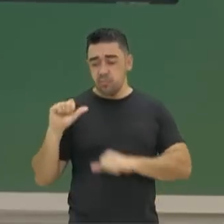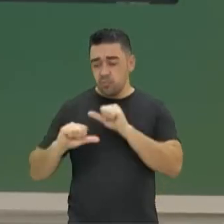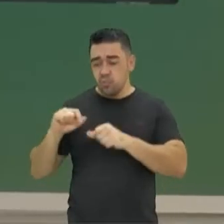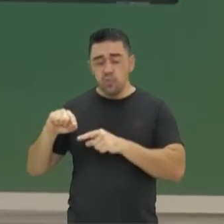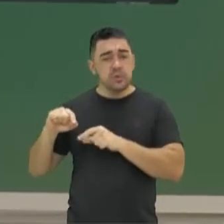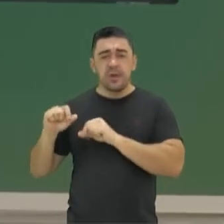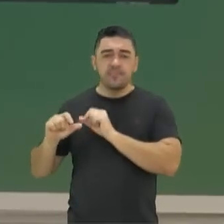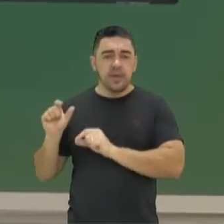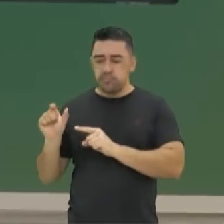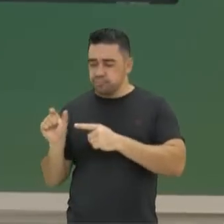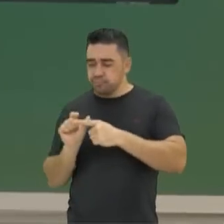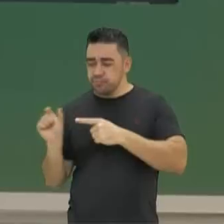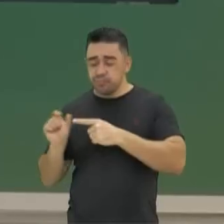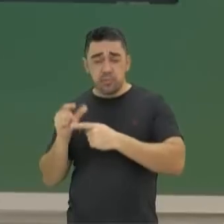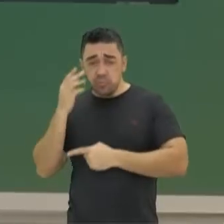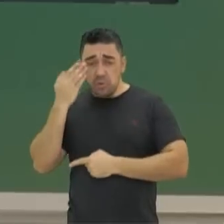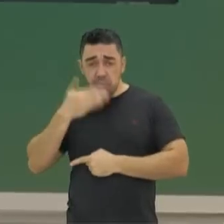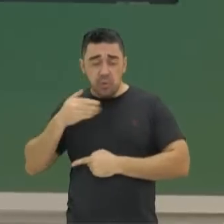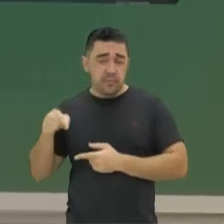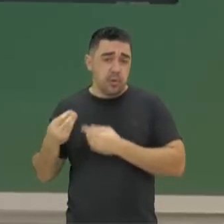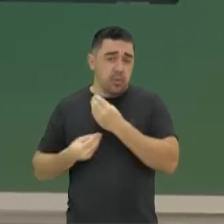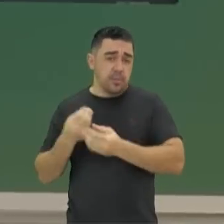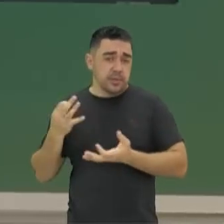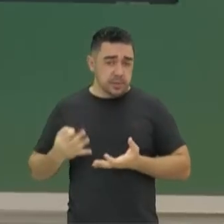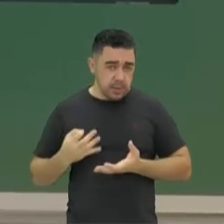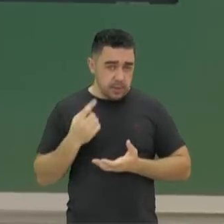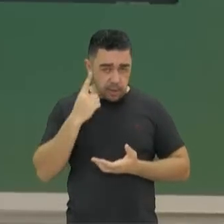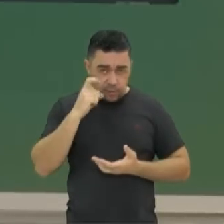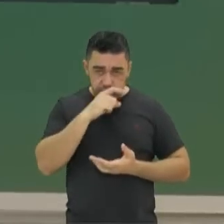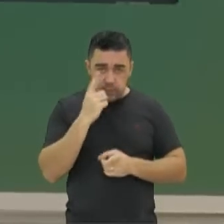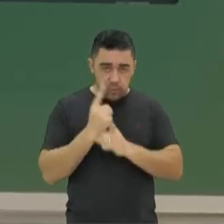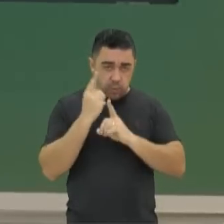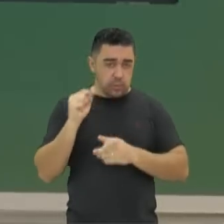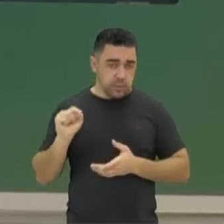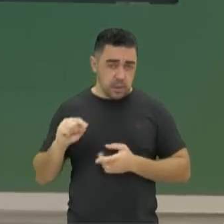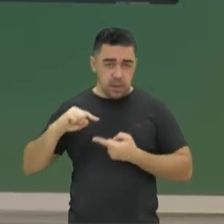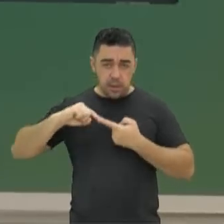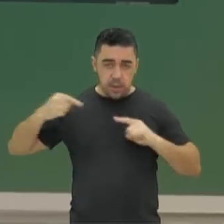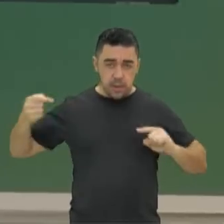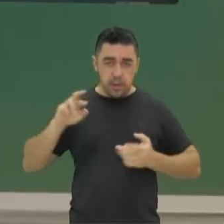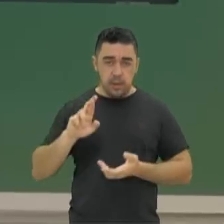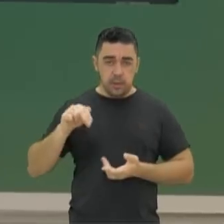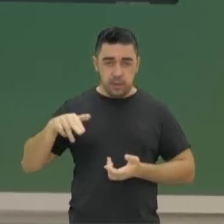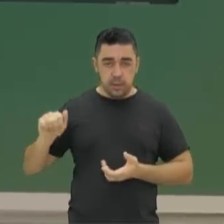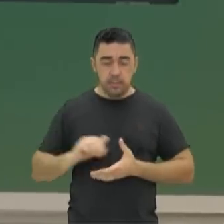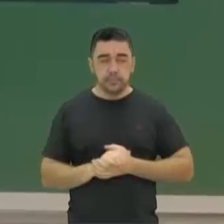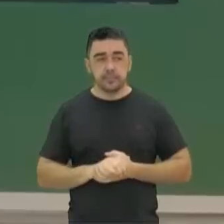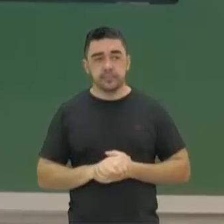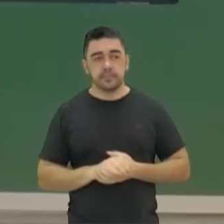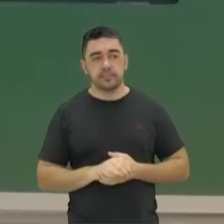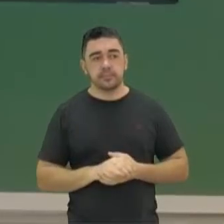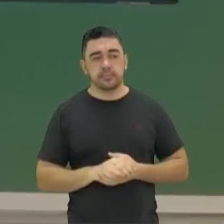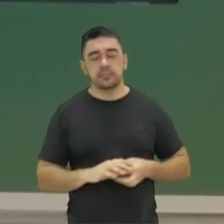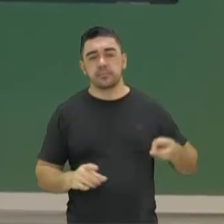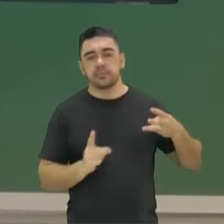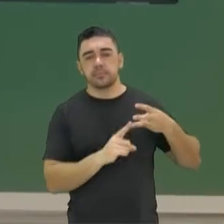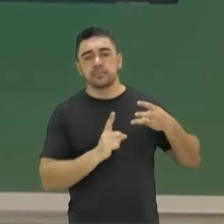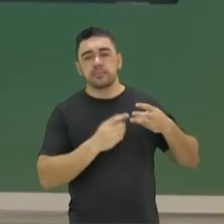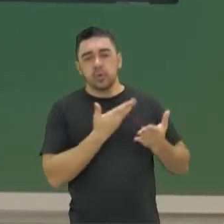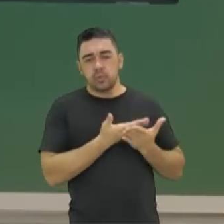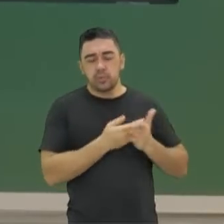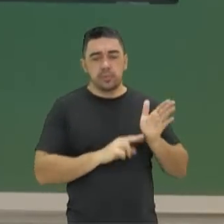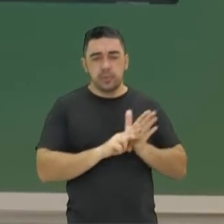como verificar se ele está certo ou não. Tá? Então, é mais difícil de identificar essas mutações e eliminar ela da população. Em que época o estudo